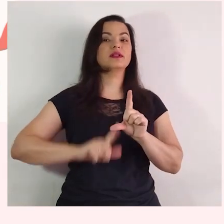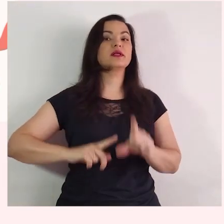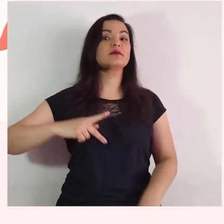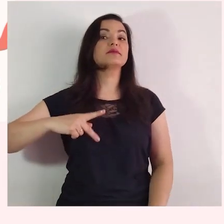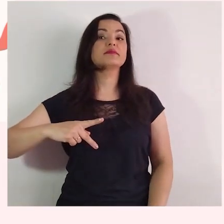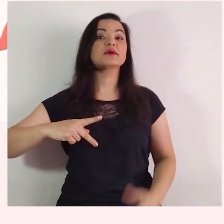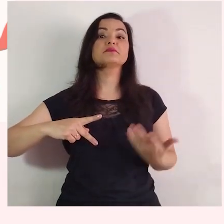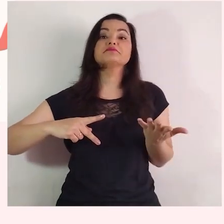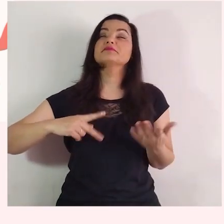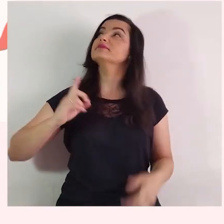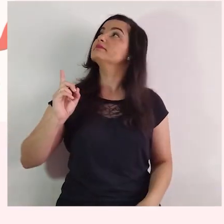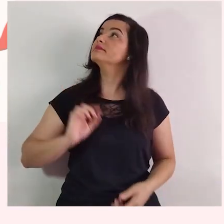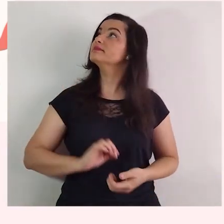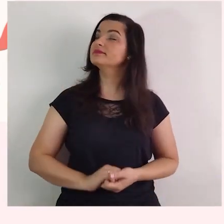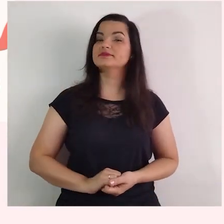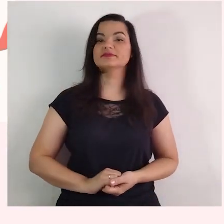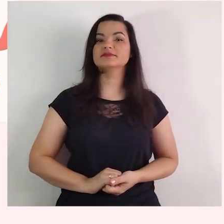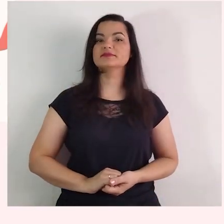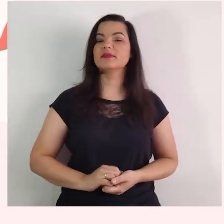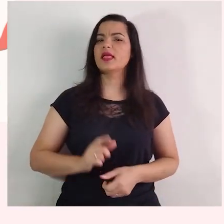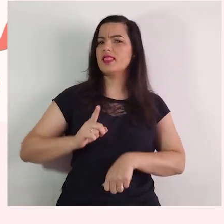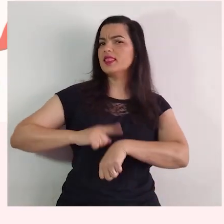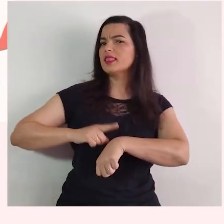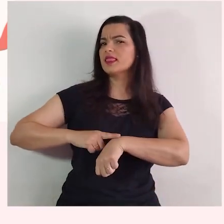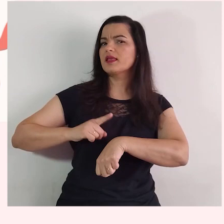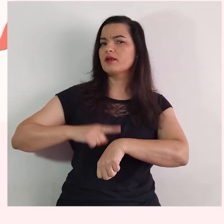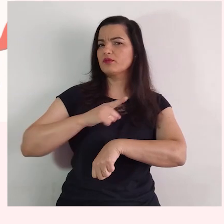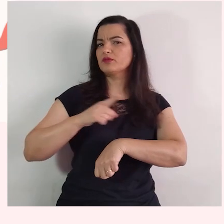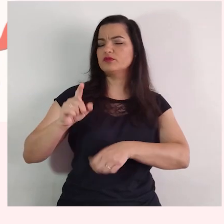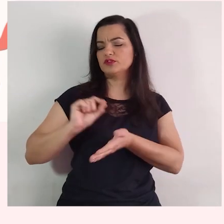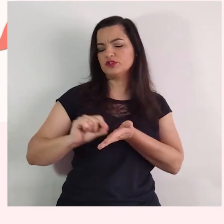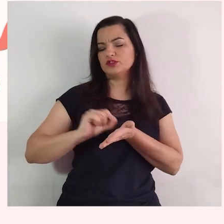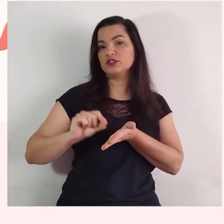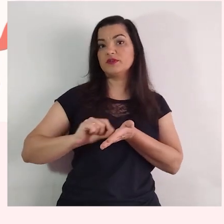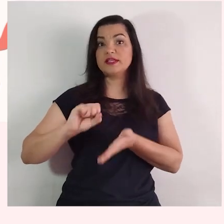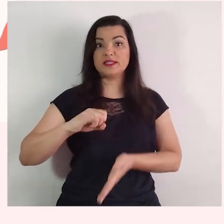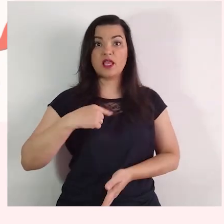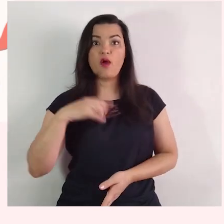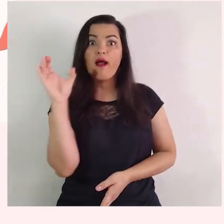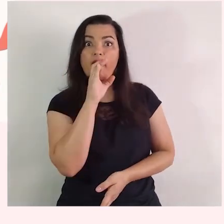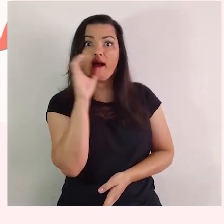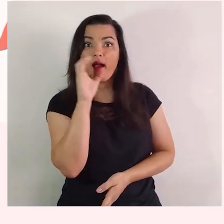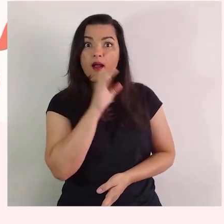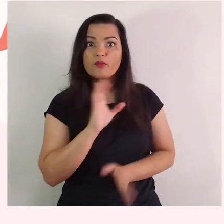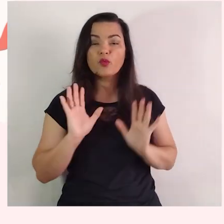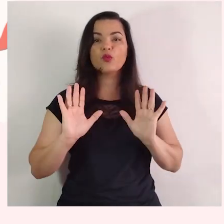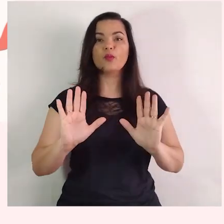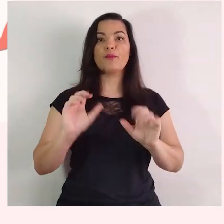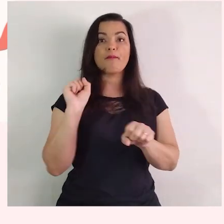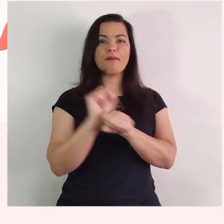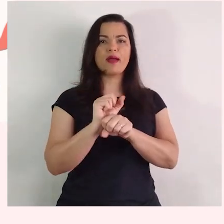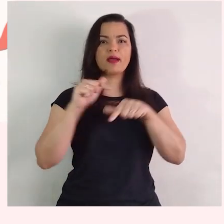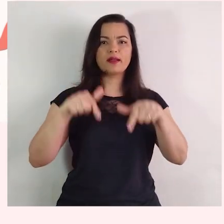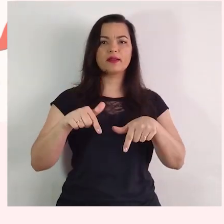automóveis e começa com a letra P? Eu vou dar um tempinho para você escrever, mas se eu estiver indo muito rápido,